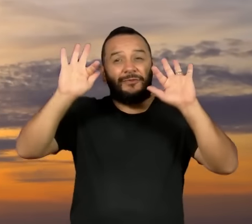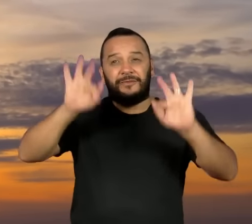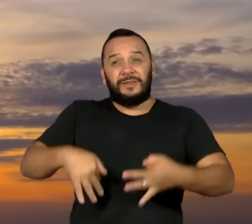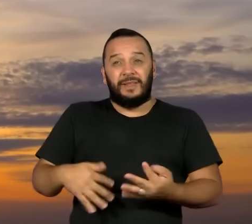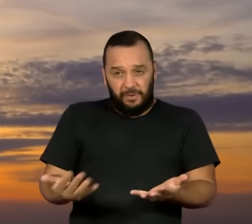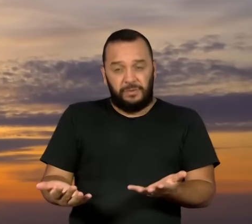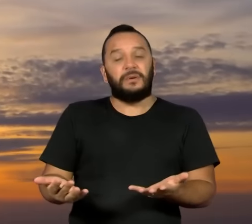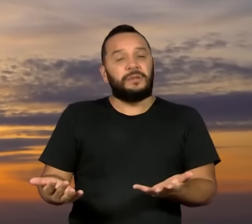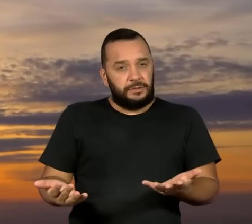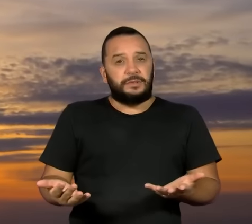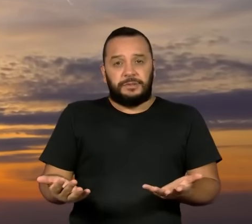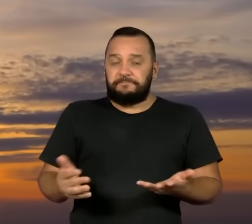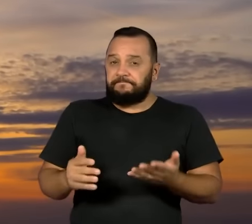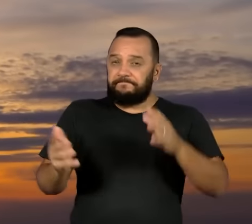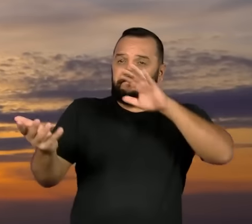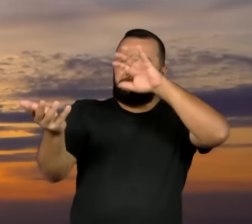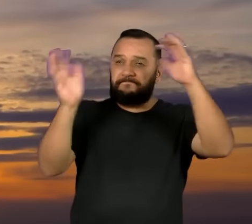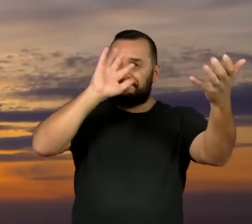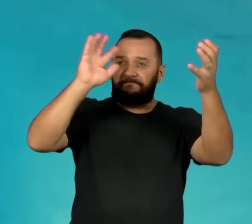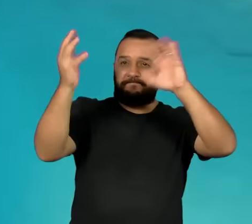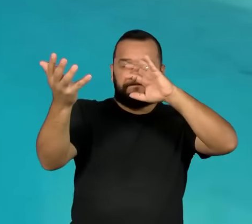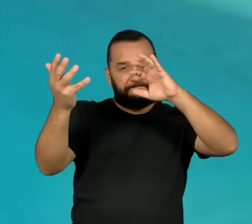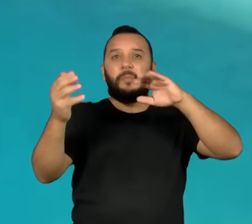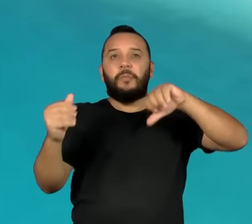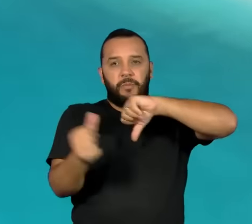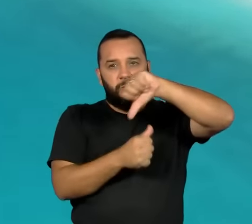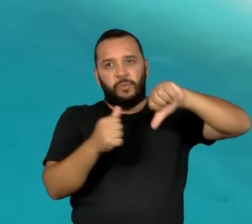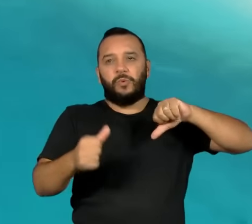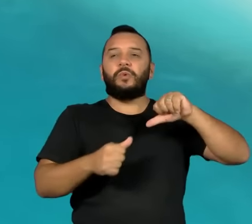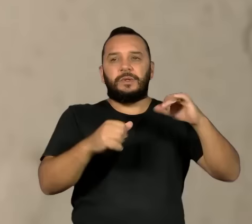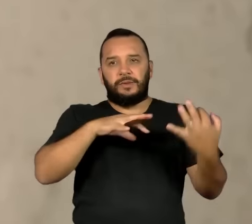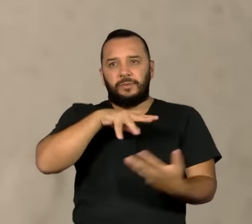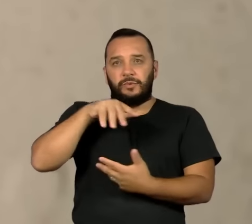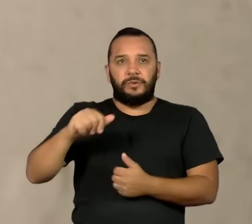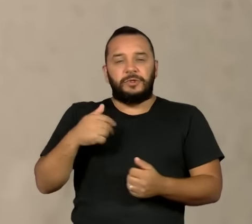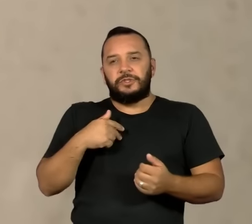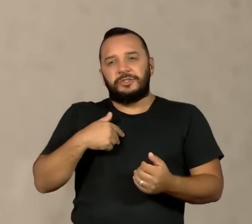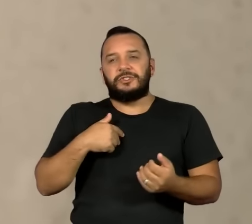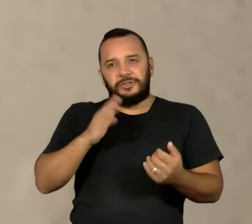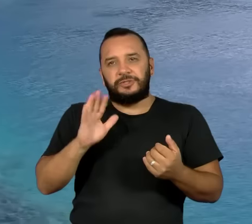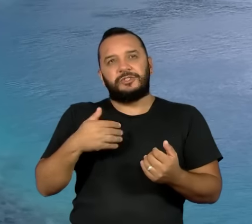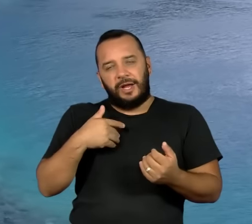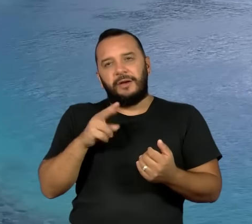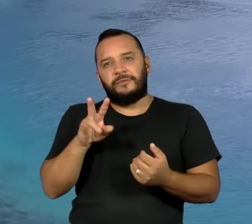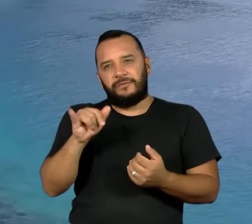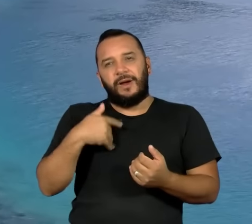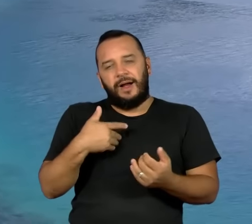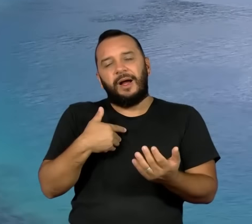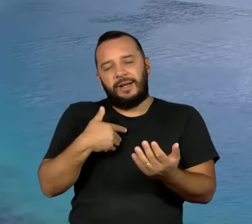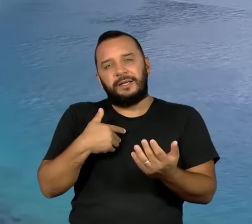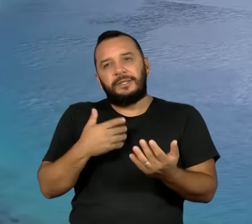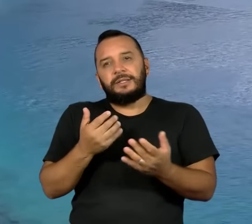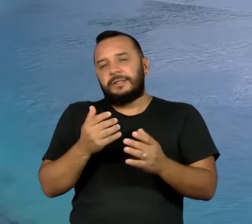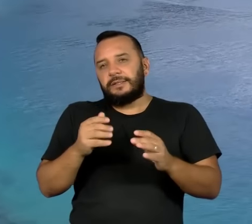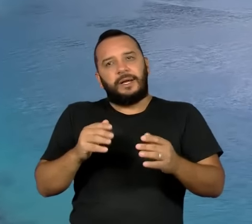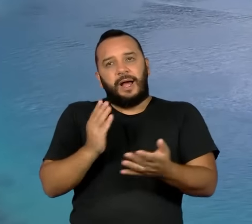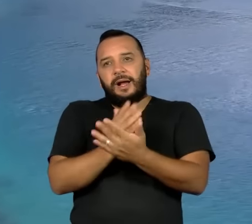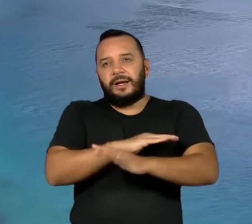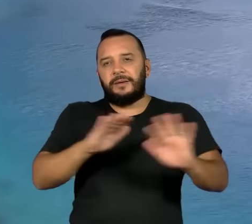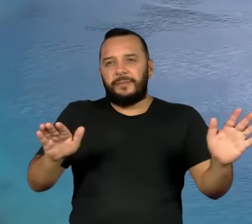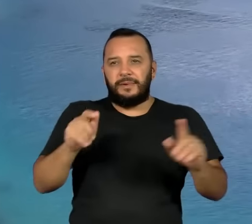tem impacto direto na mudança do clima da Terra, começa a perder força ao longo de fevereiro e março. A